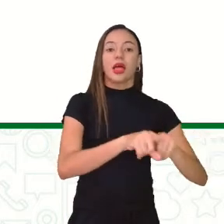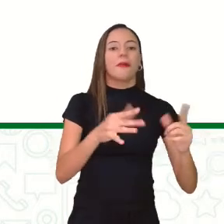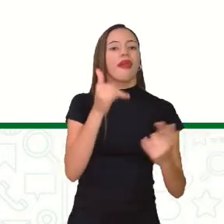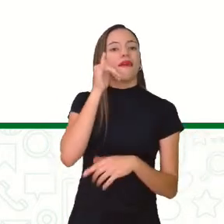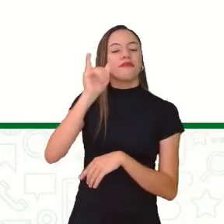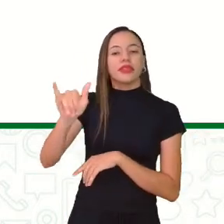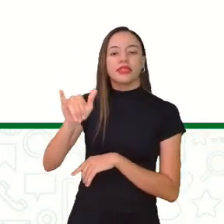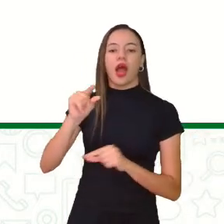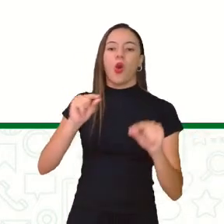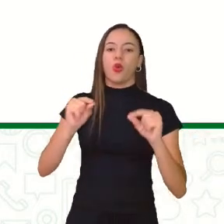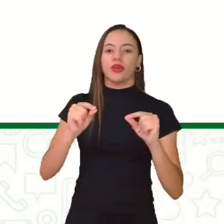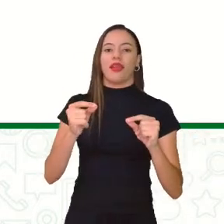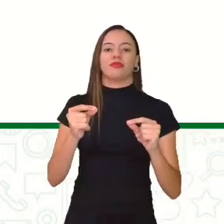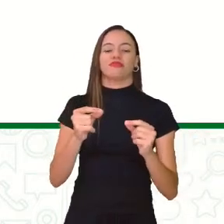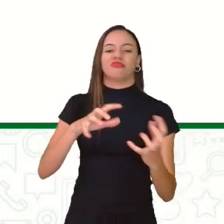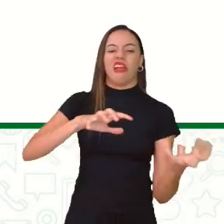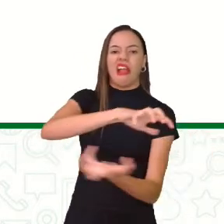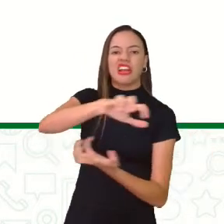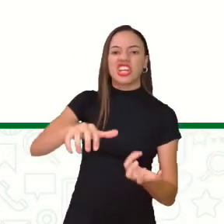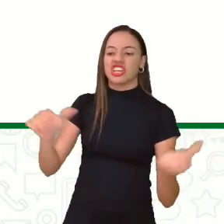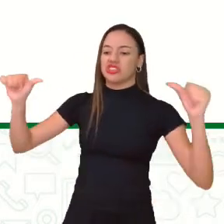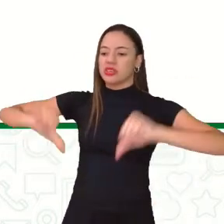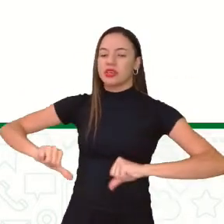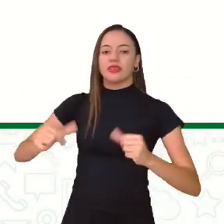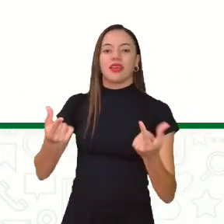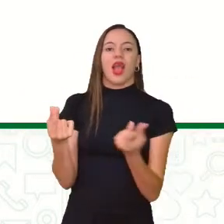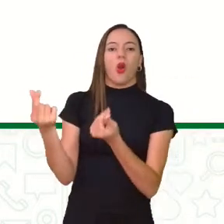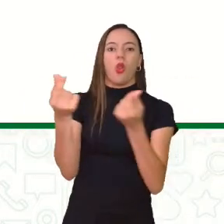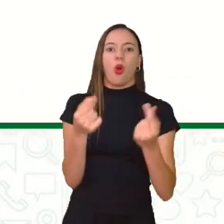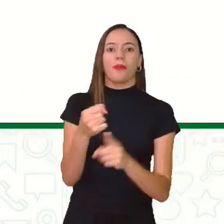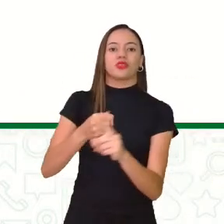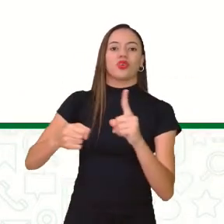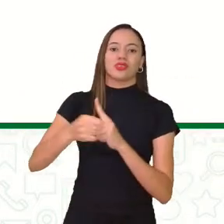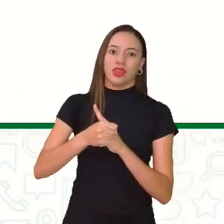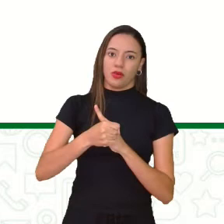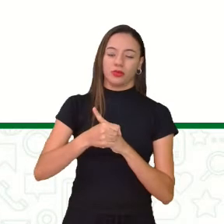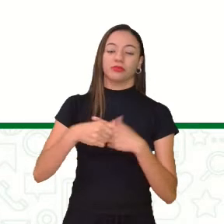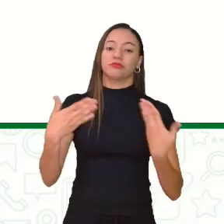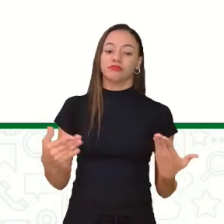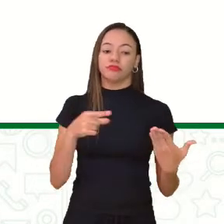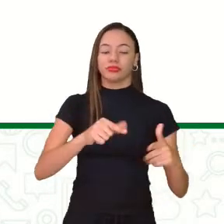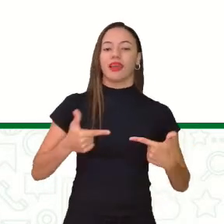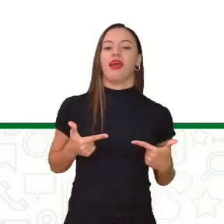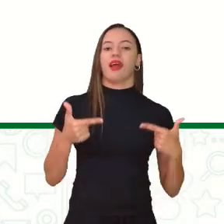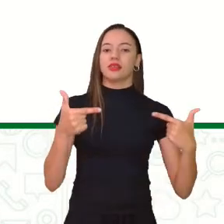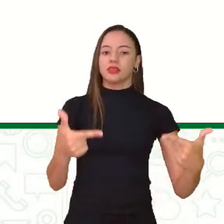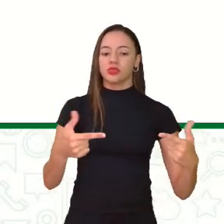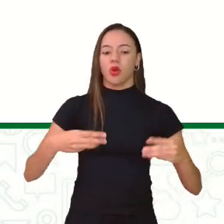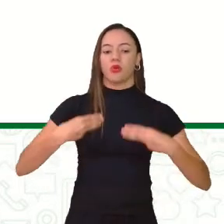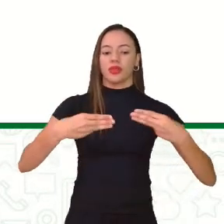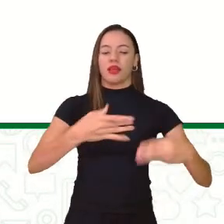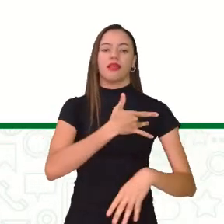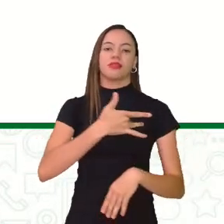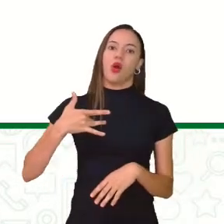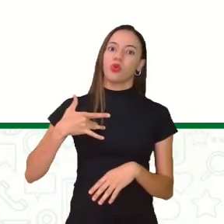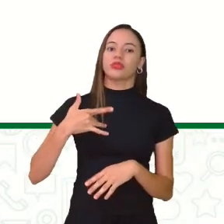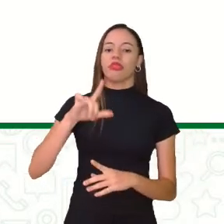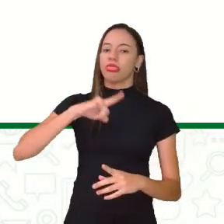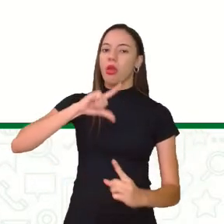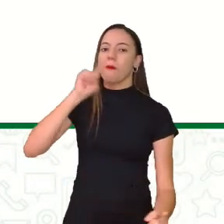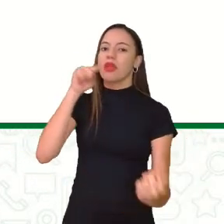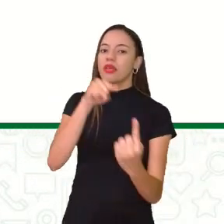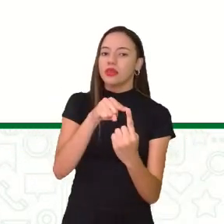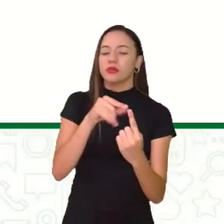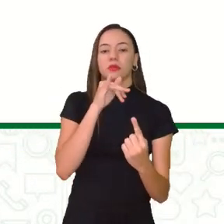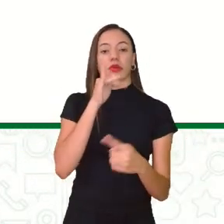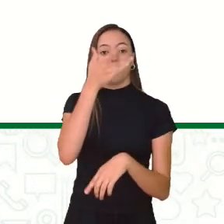contínua. Então, esses dados eu também tirei do Ministério da Saúde. São ações que o nosso Ministério da Saúde se propõe. Que as